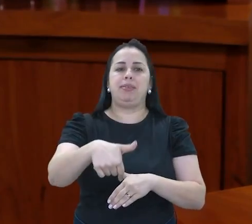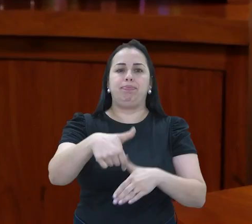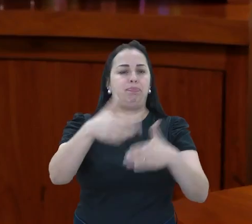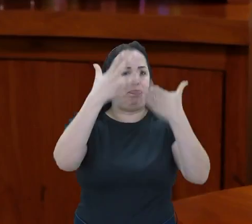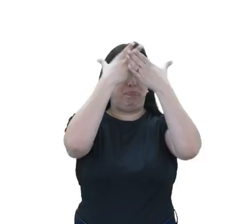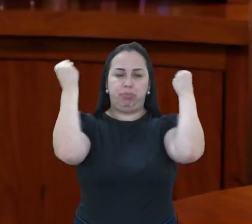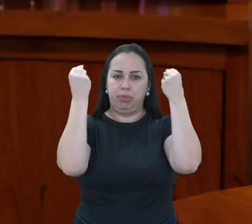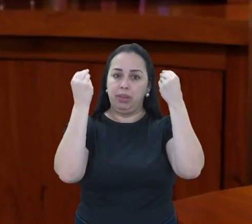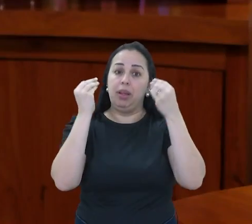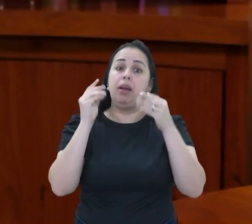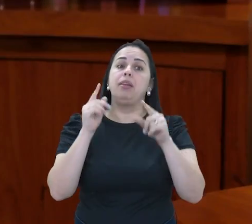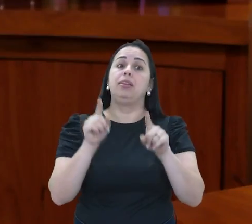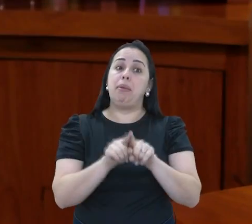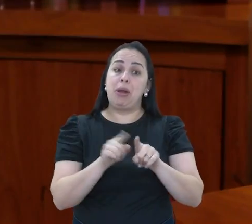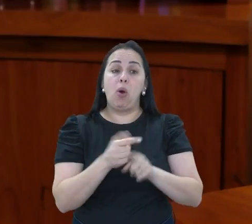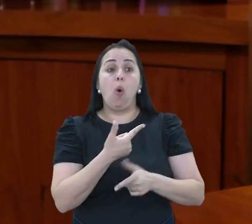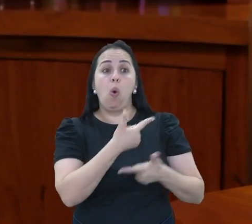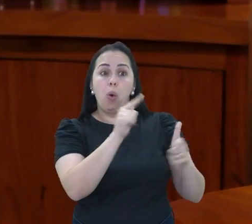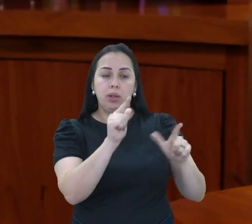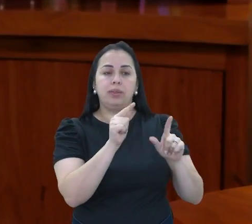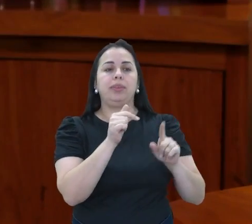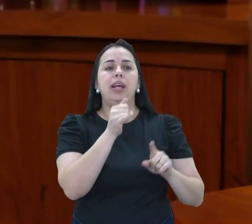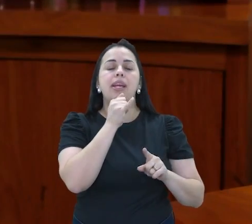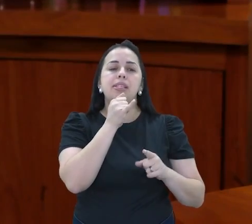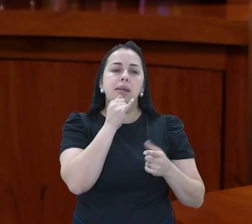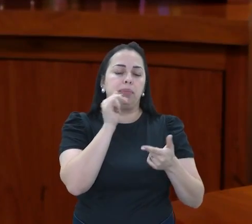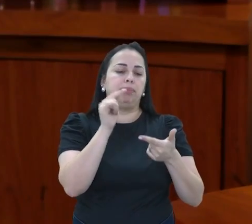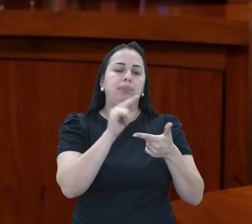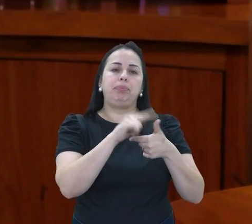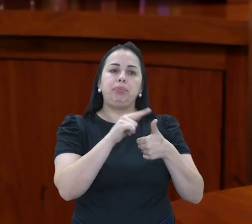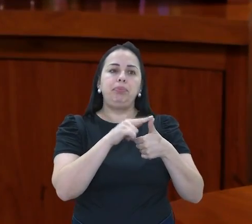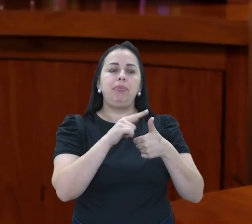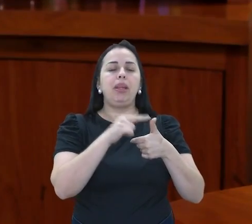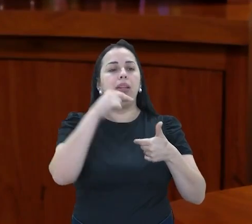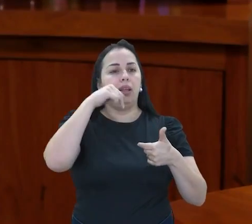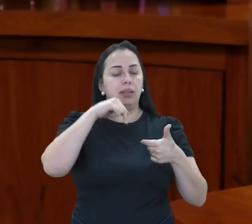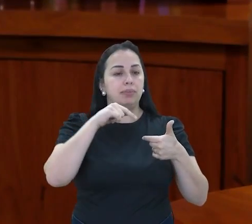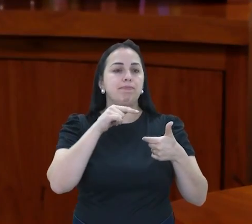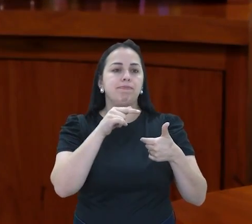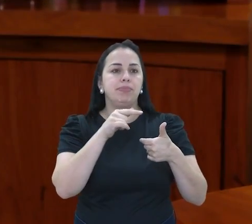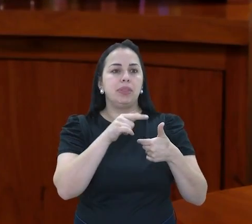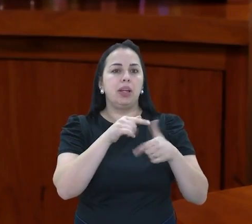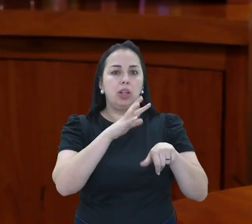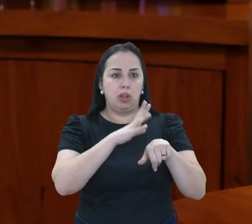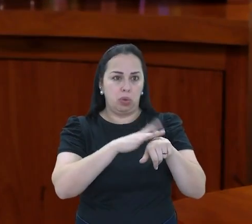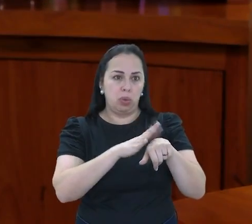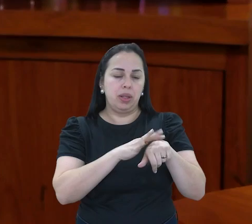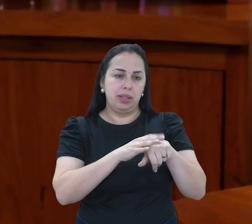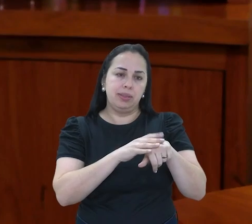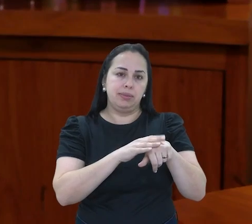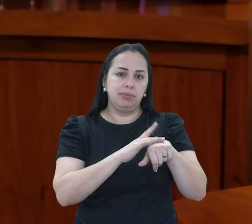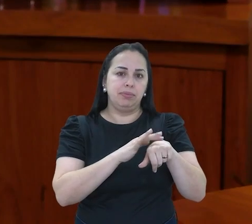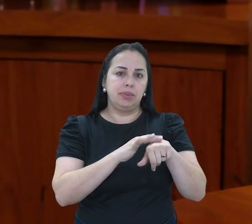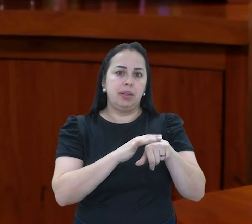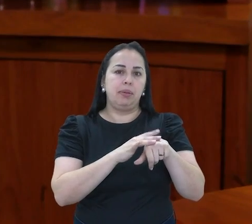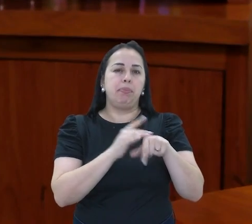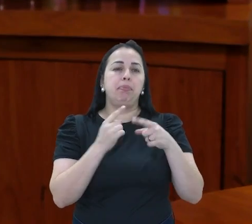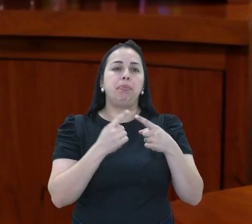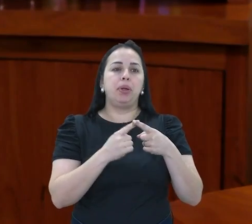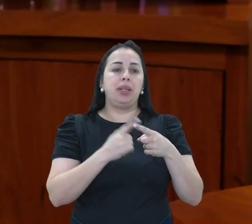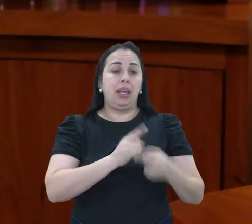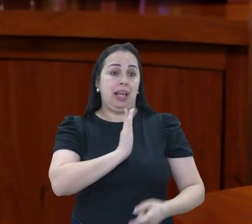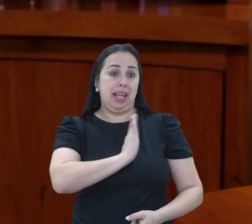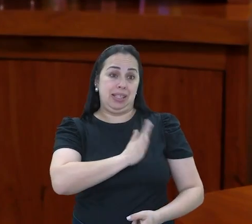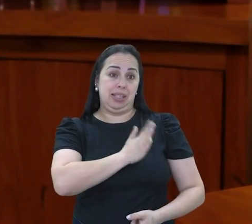quadro demencial. E existem outras causas para a demência, como a demência vascular, de origem vascular, que